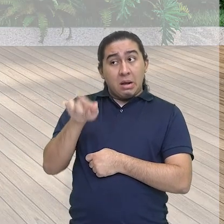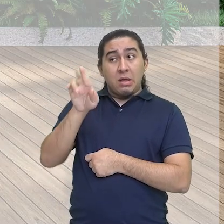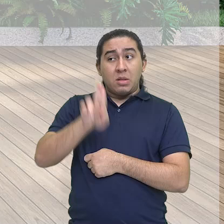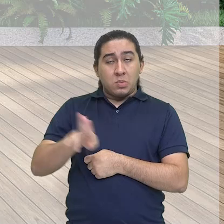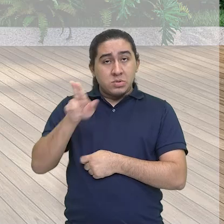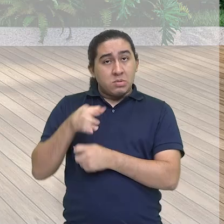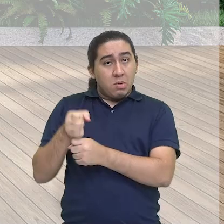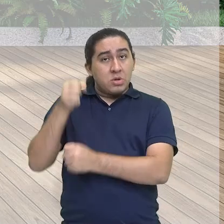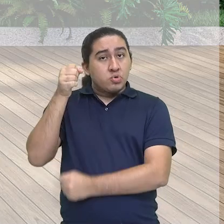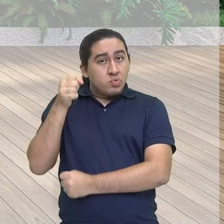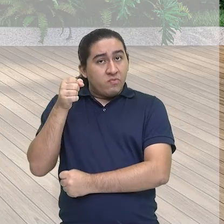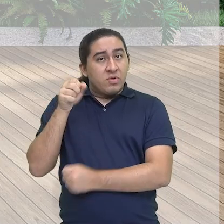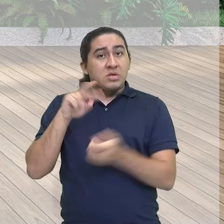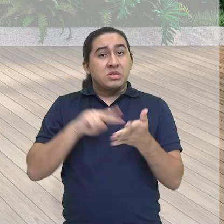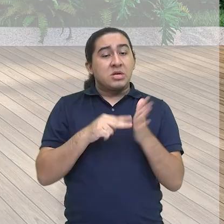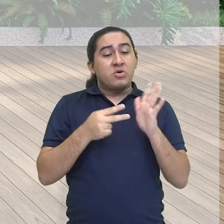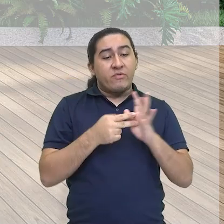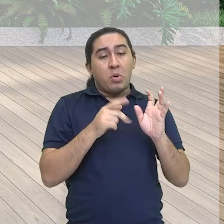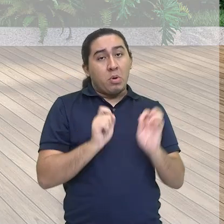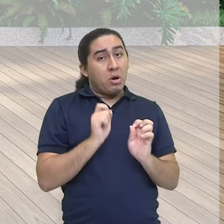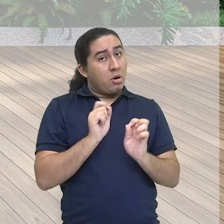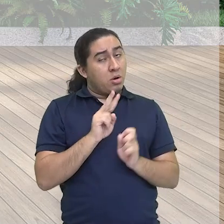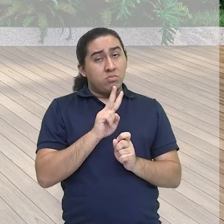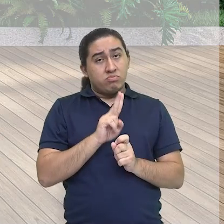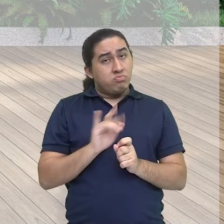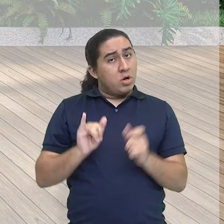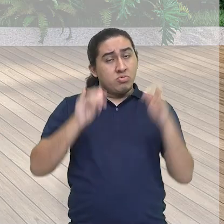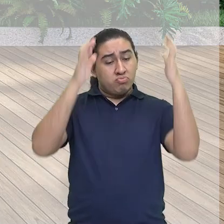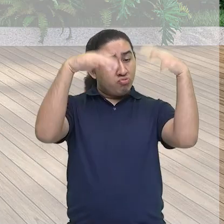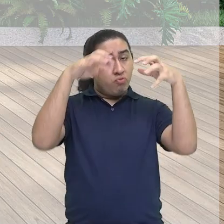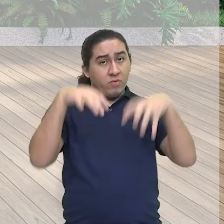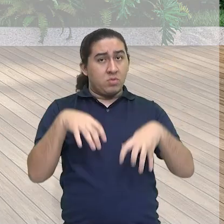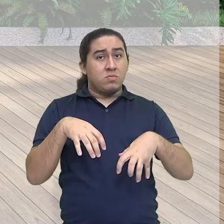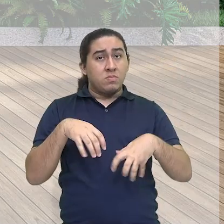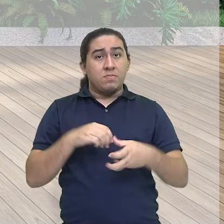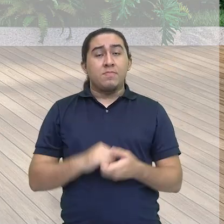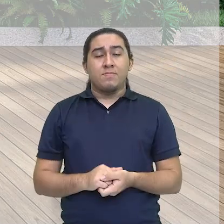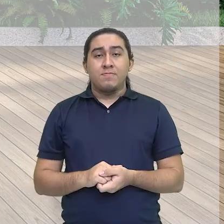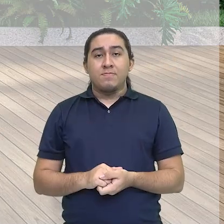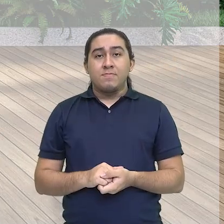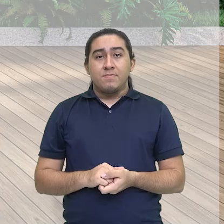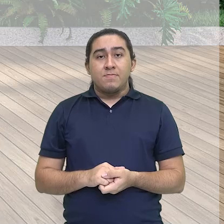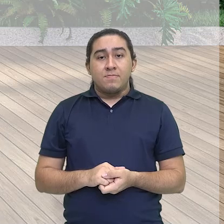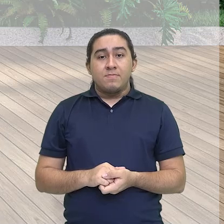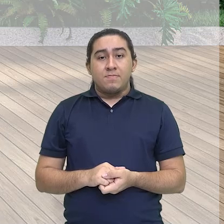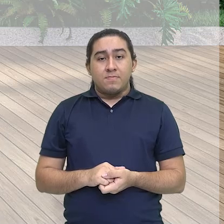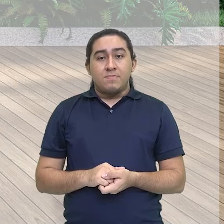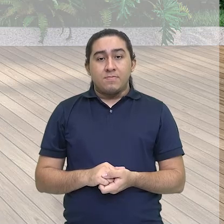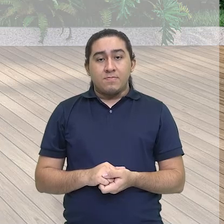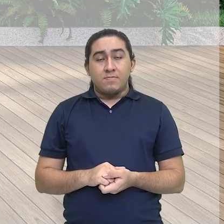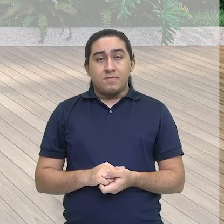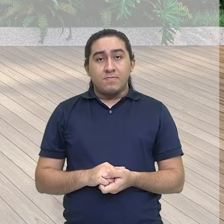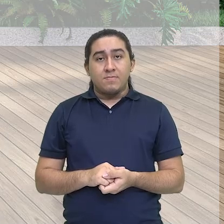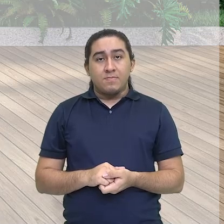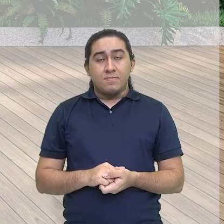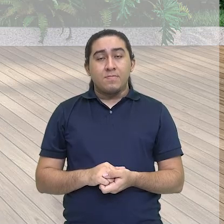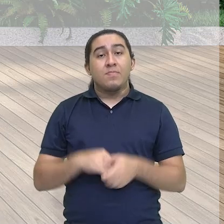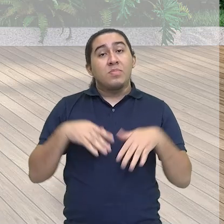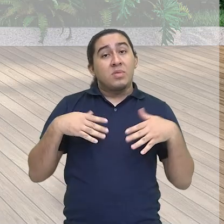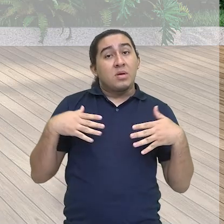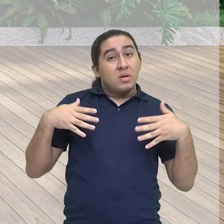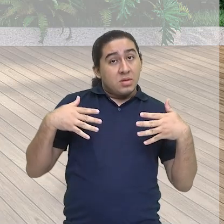estava com a sombrinha aberta, ela é porque está chovendo, né? Porque sol não está fazendo.